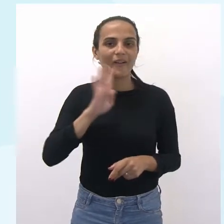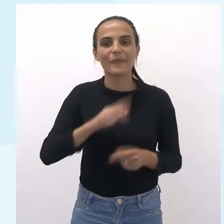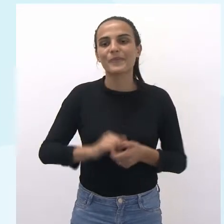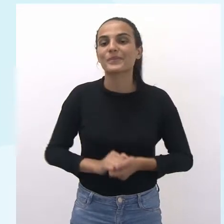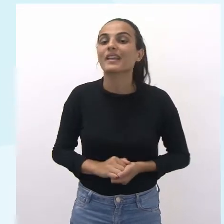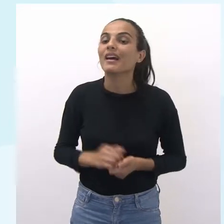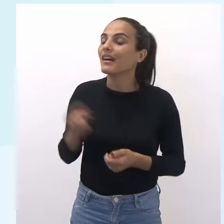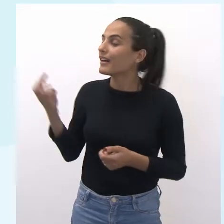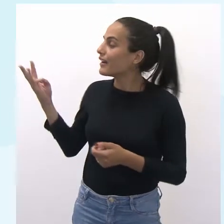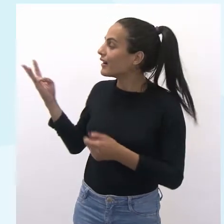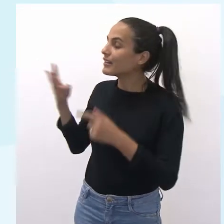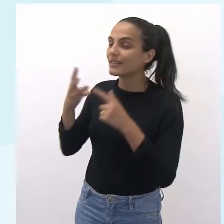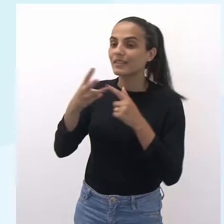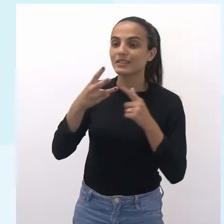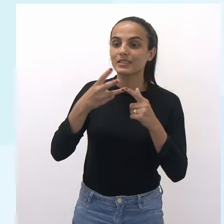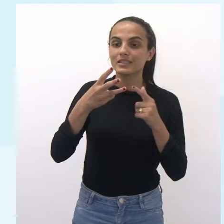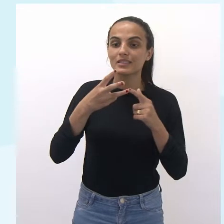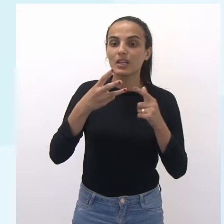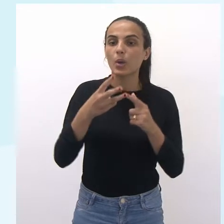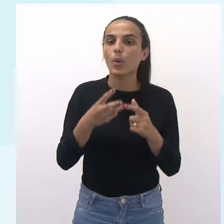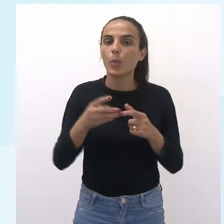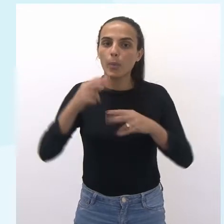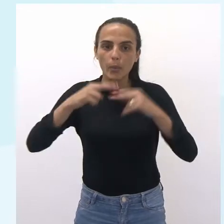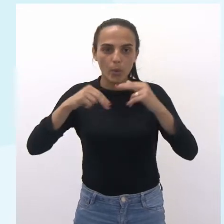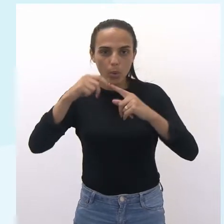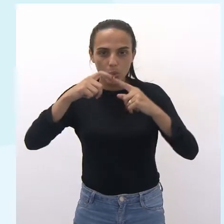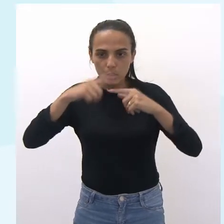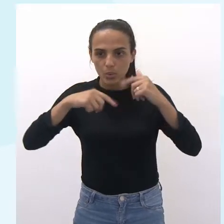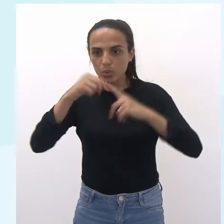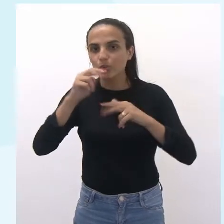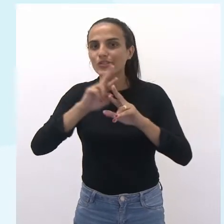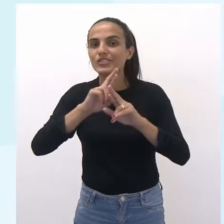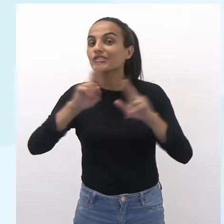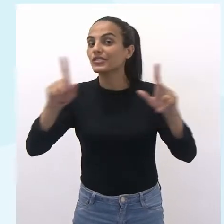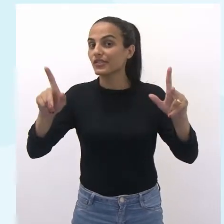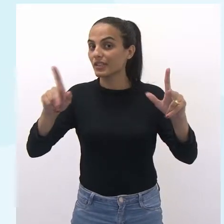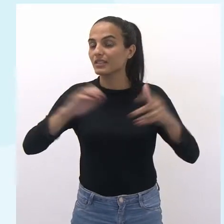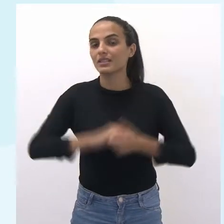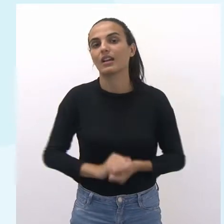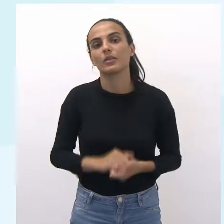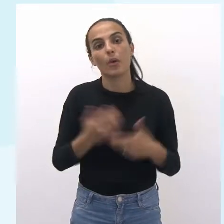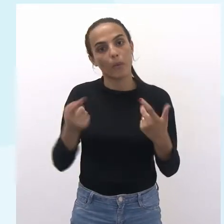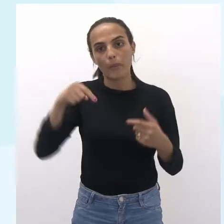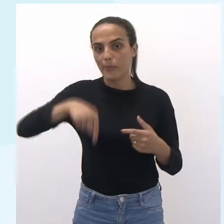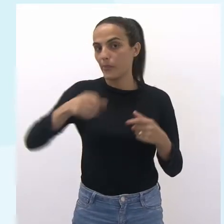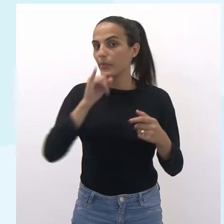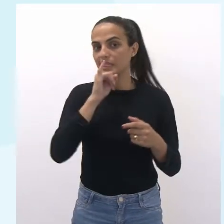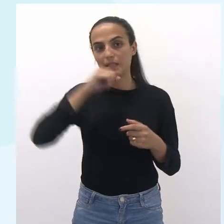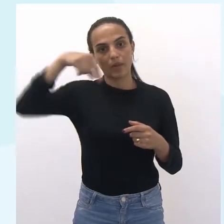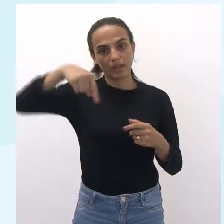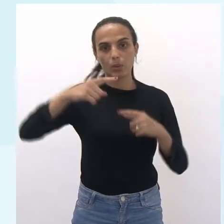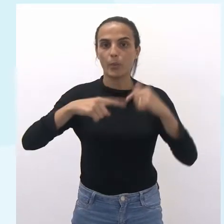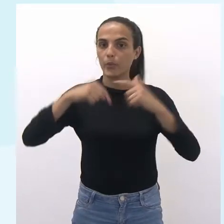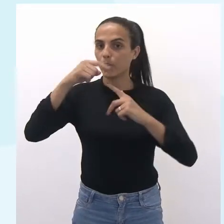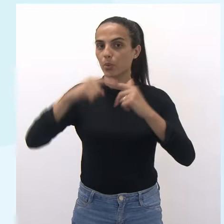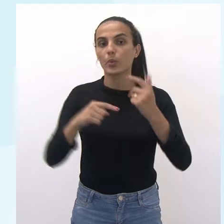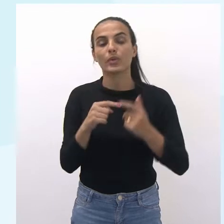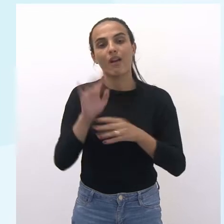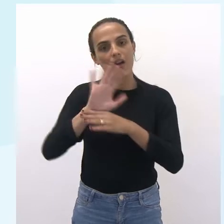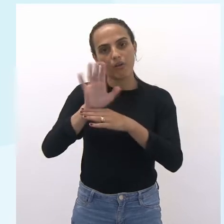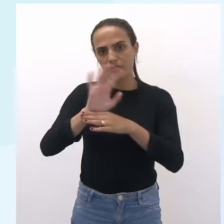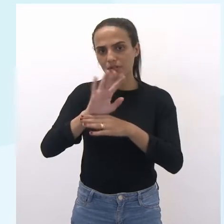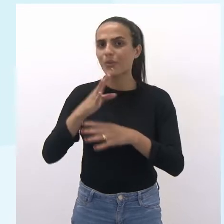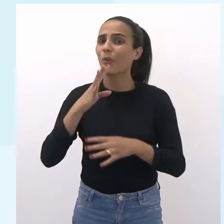o produto diferenciado? Então, no nosso caso, o produto é o vídeo. Então, conhecer todos os